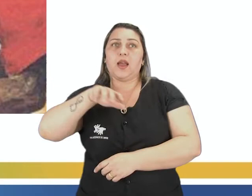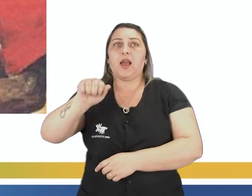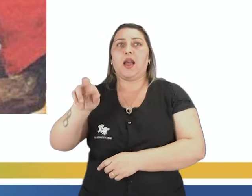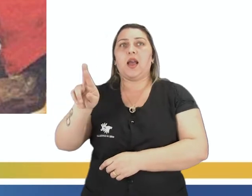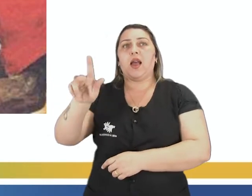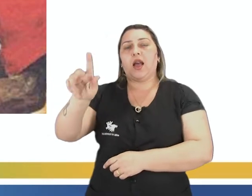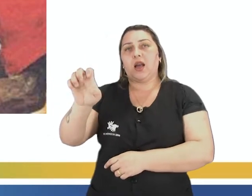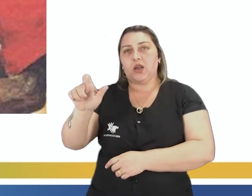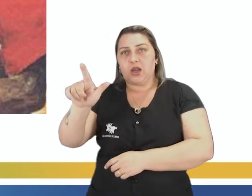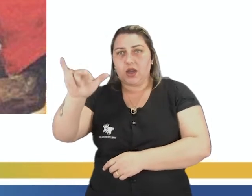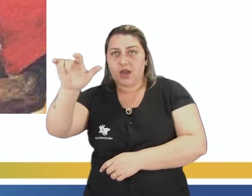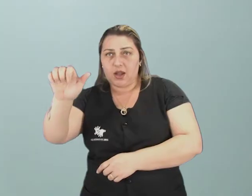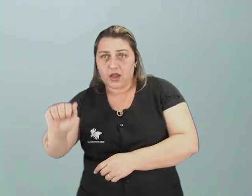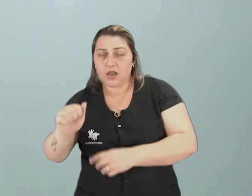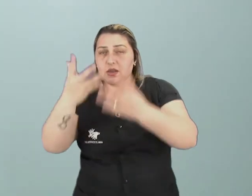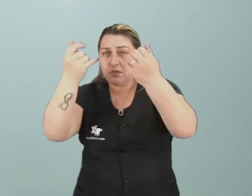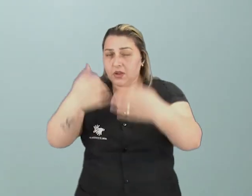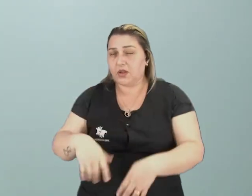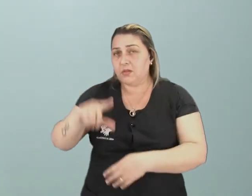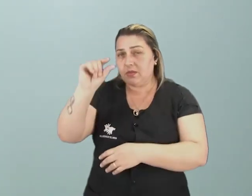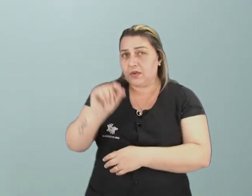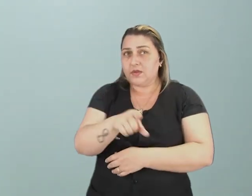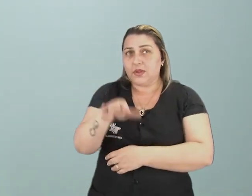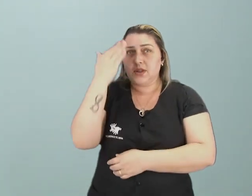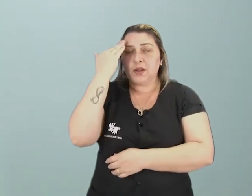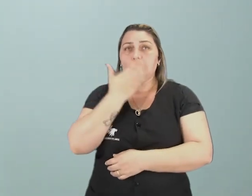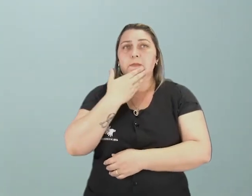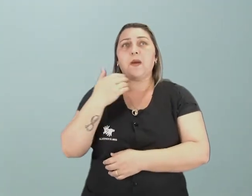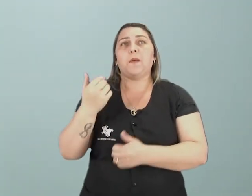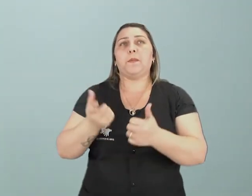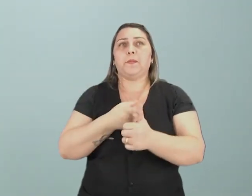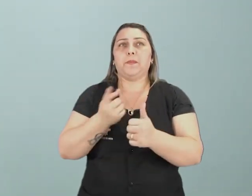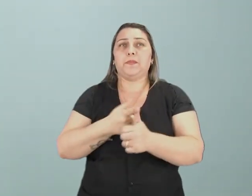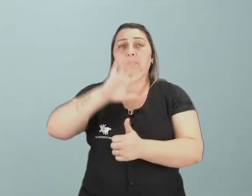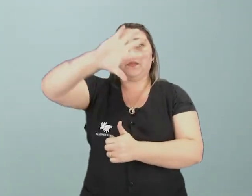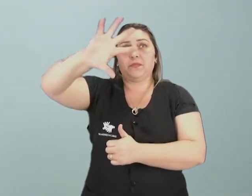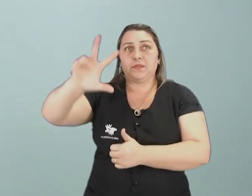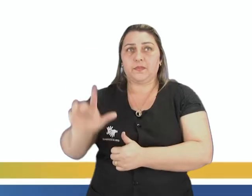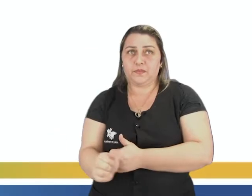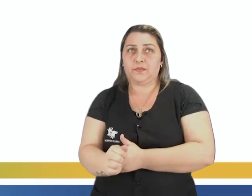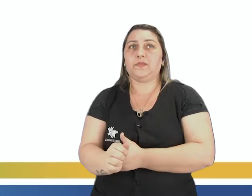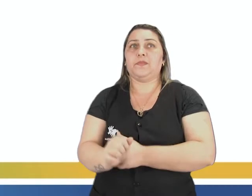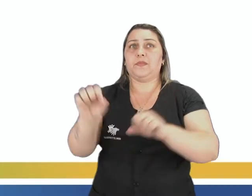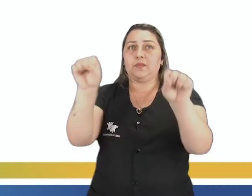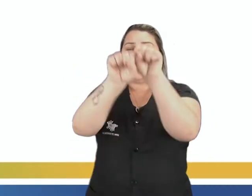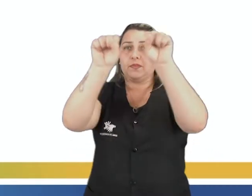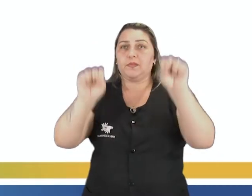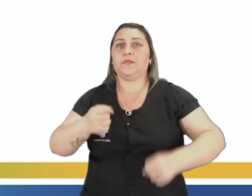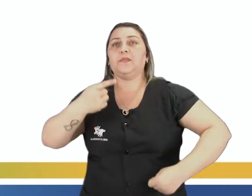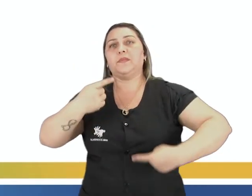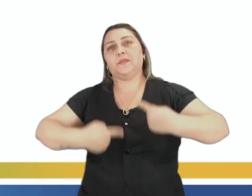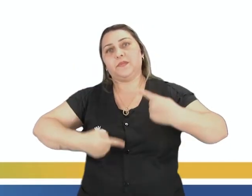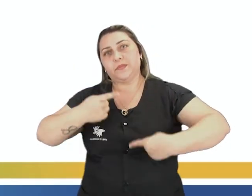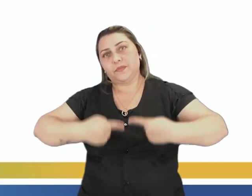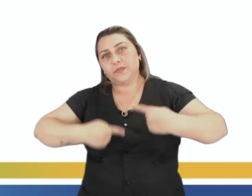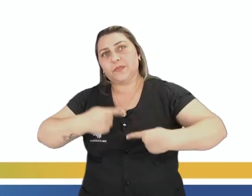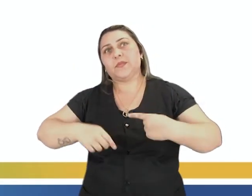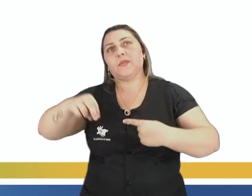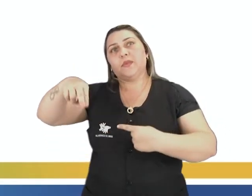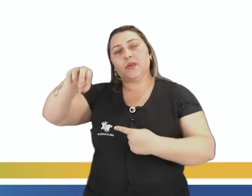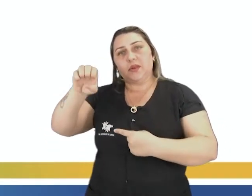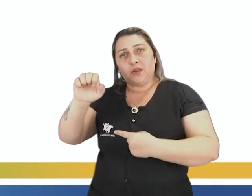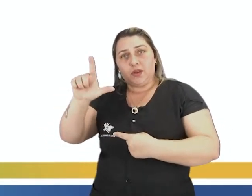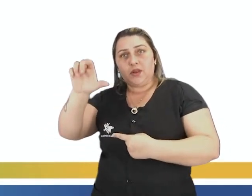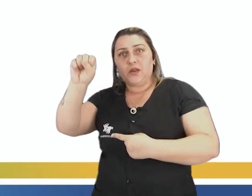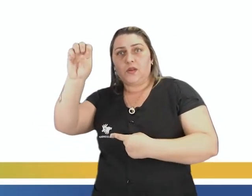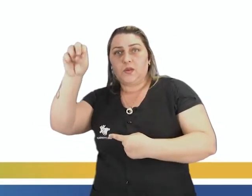você entender melhor do que se trata desses casos específicos. O primeiro aí nós temos o caso da África do Sul, Nelson Mandela, muito famoso, já